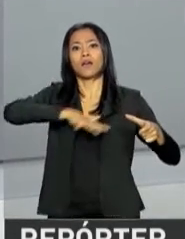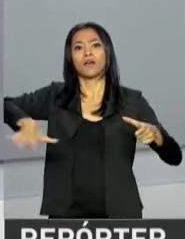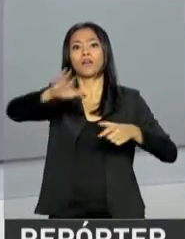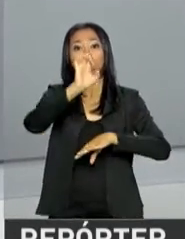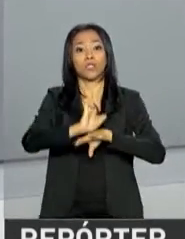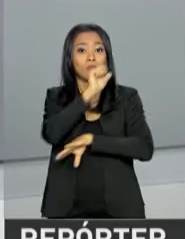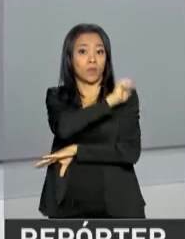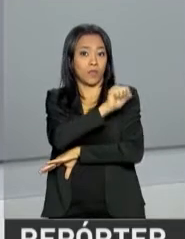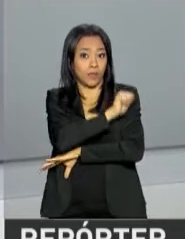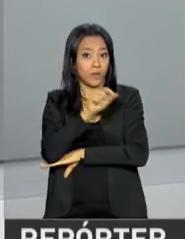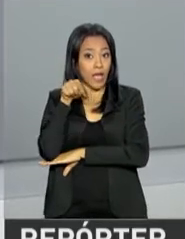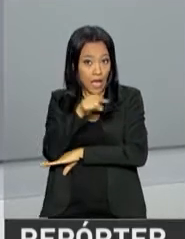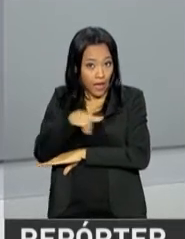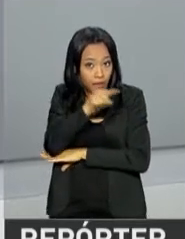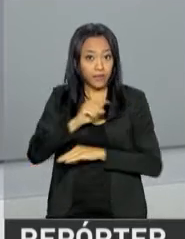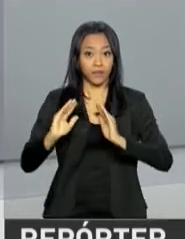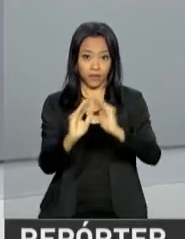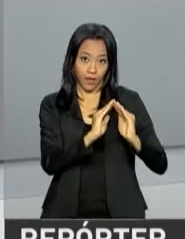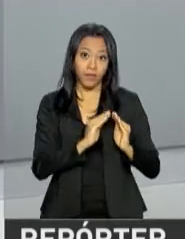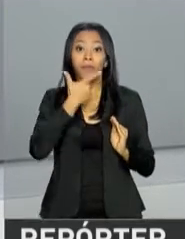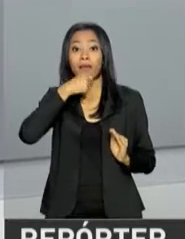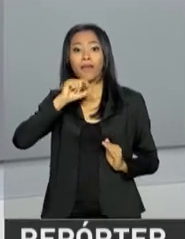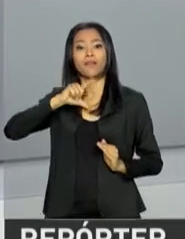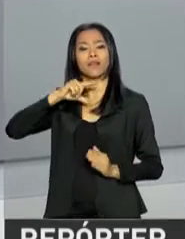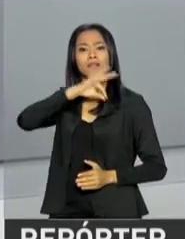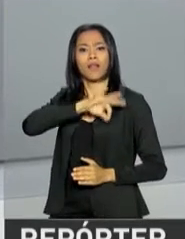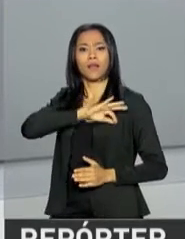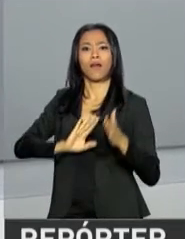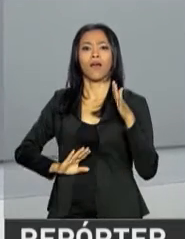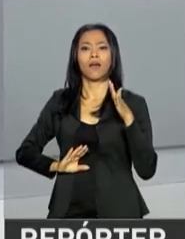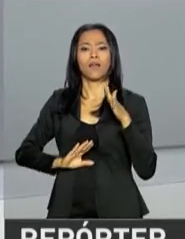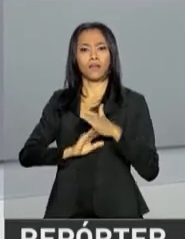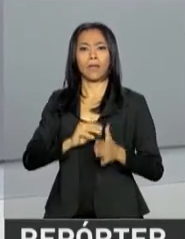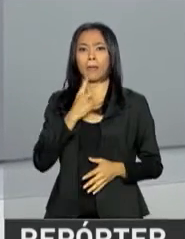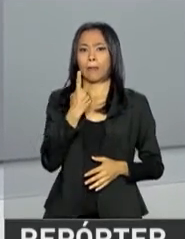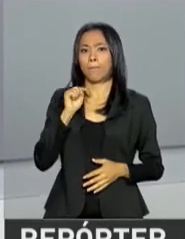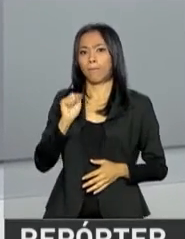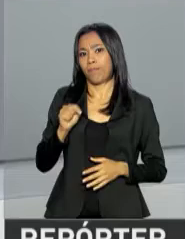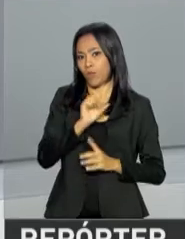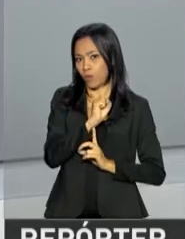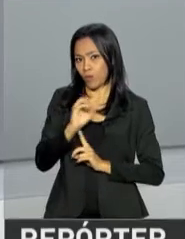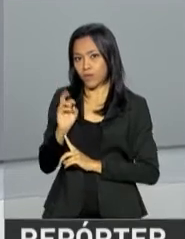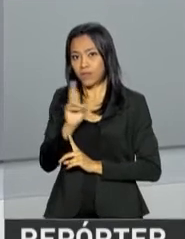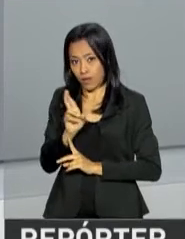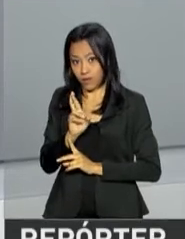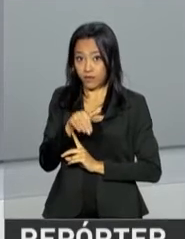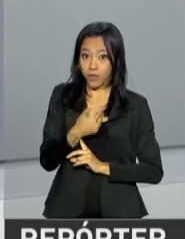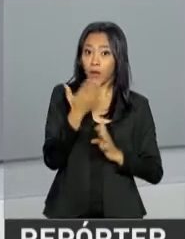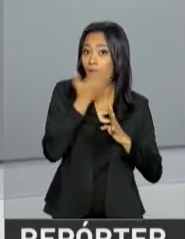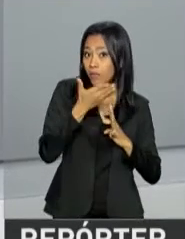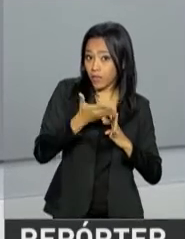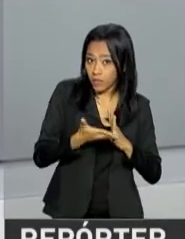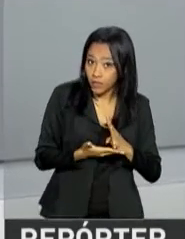rio de janeiro as unidades são destinadas a quem tem renda familiar mensal de até 1.800 reais a prestação